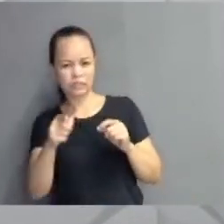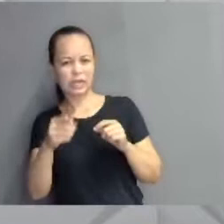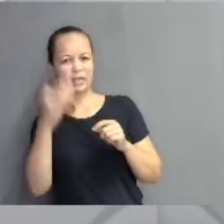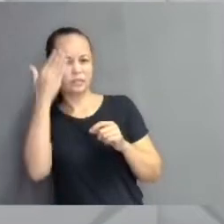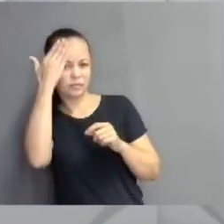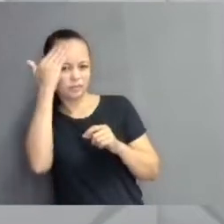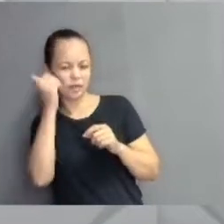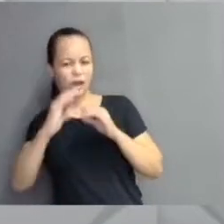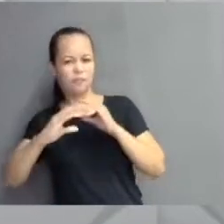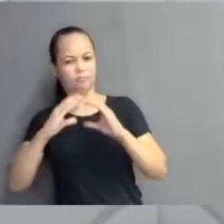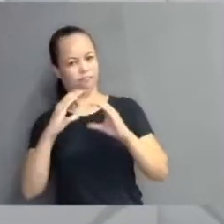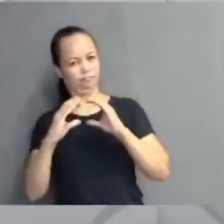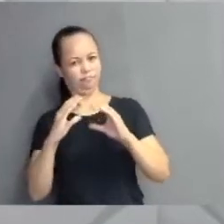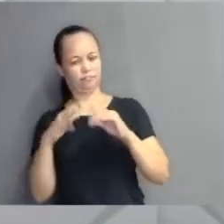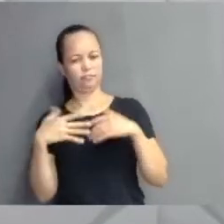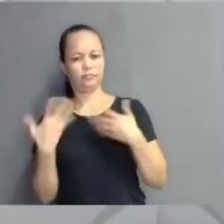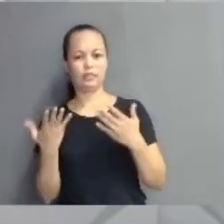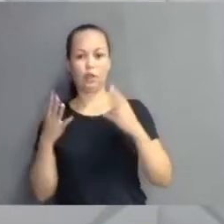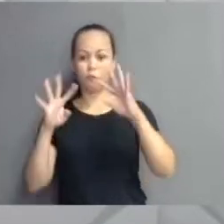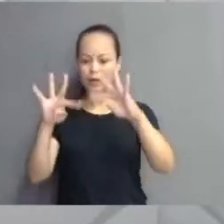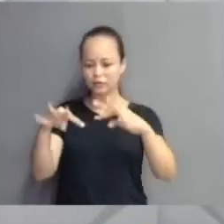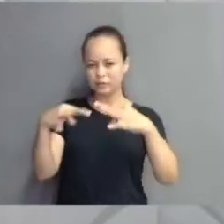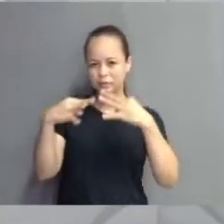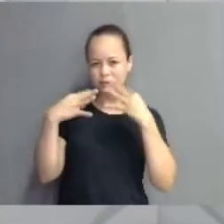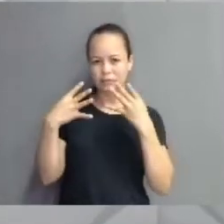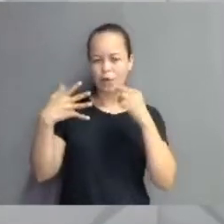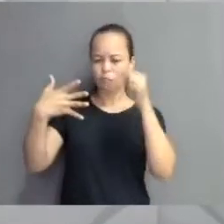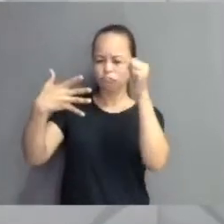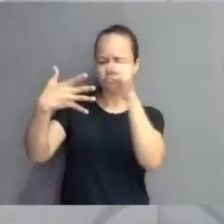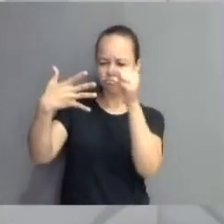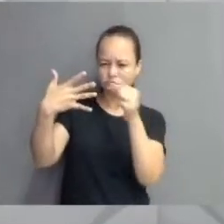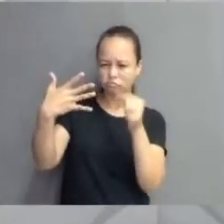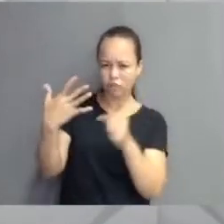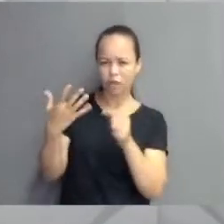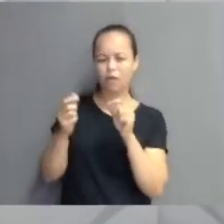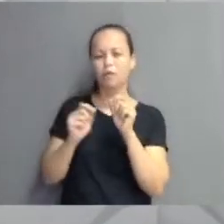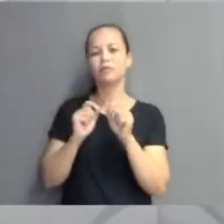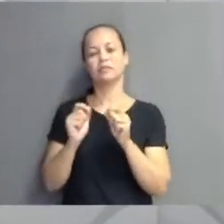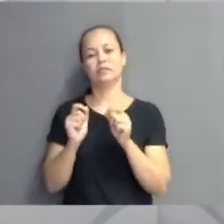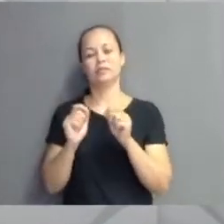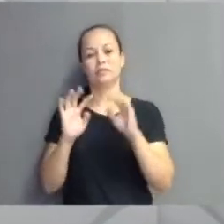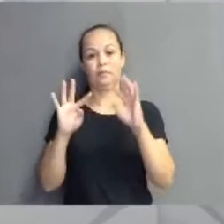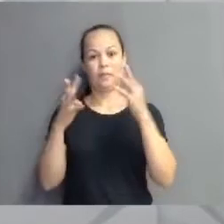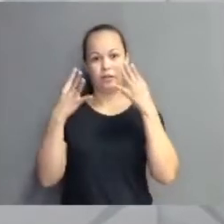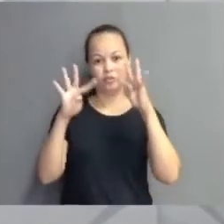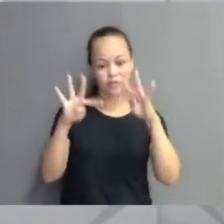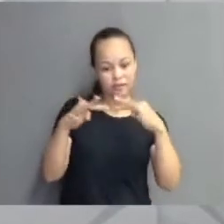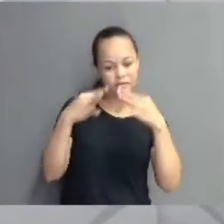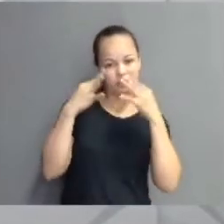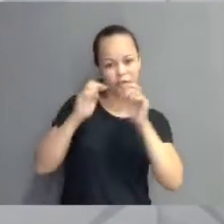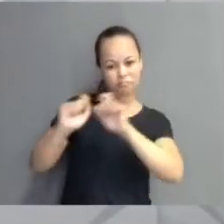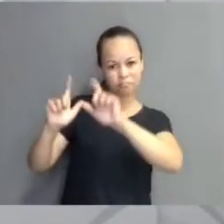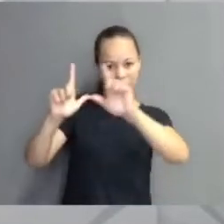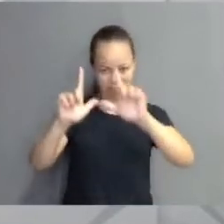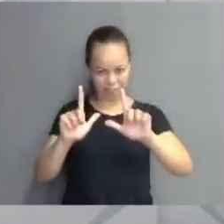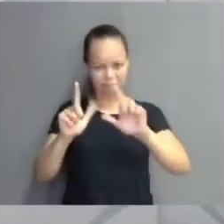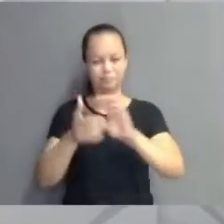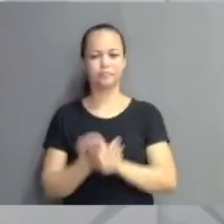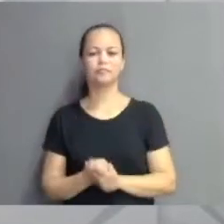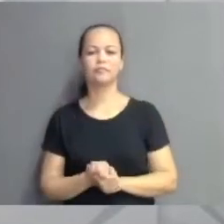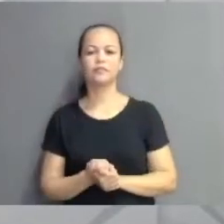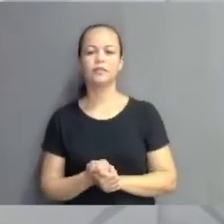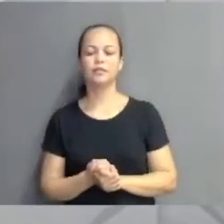então presta bem atenção nessa definição aqui que eu vou ler para vocês de olho na telinha a